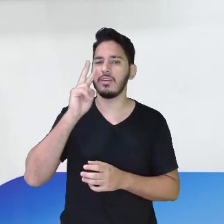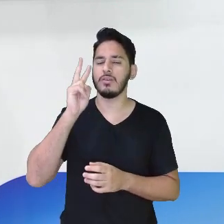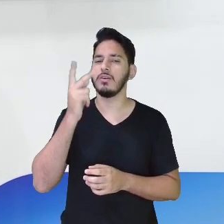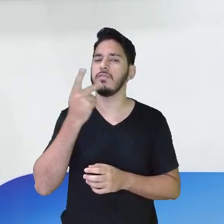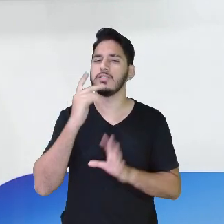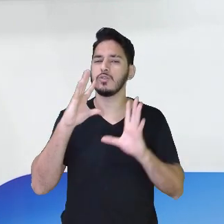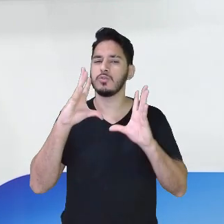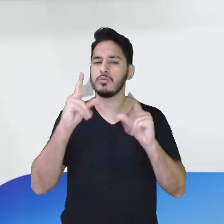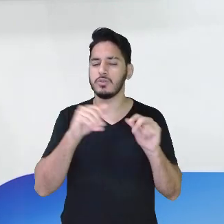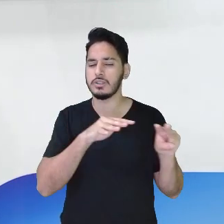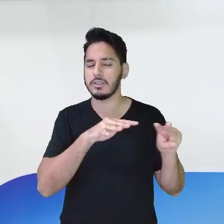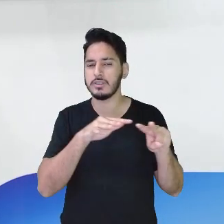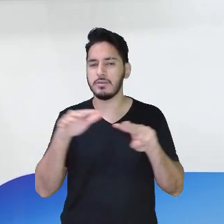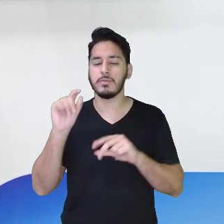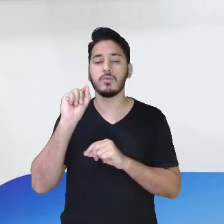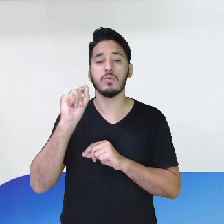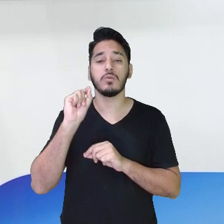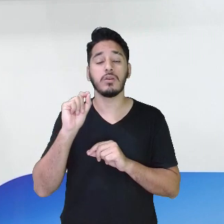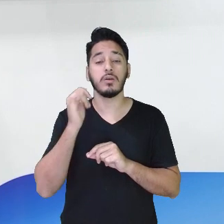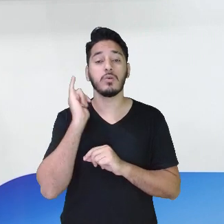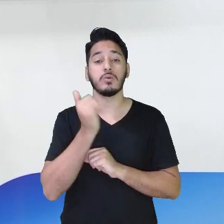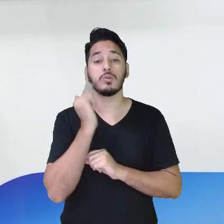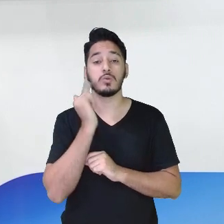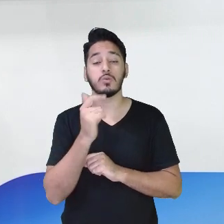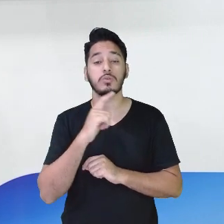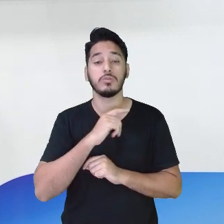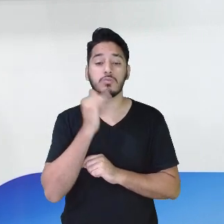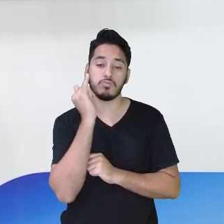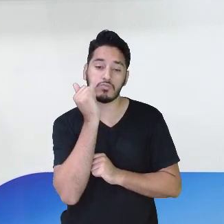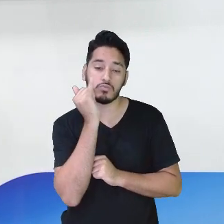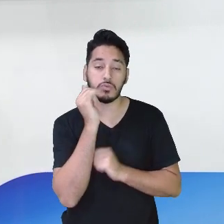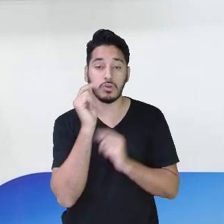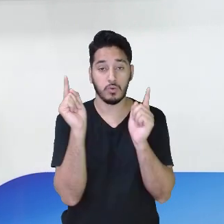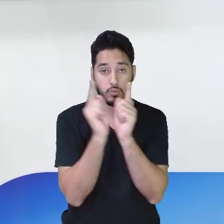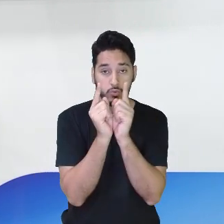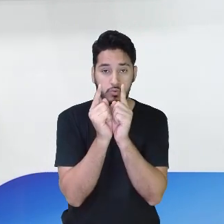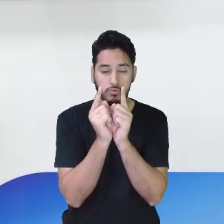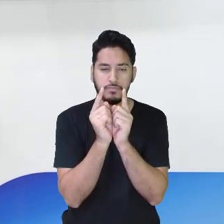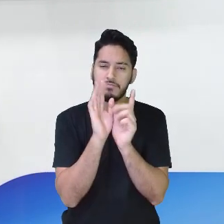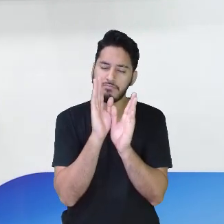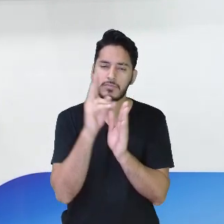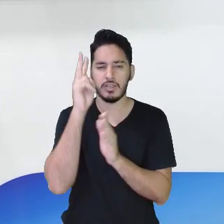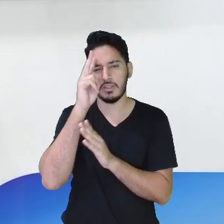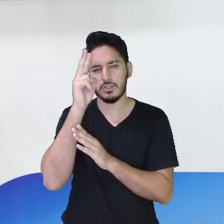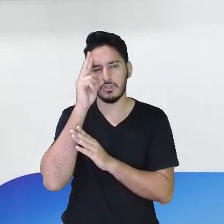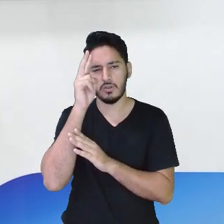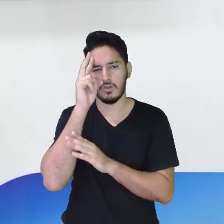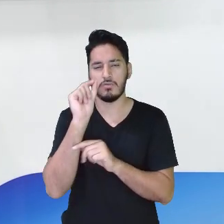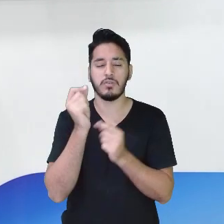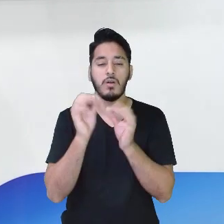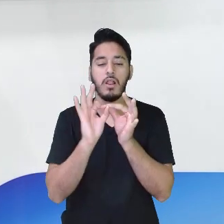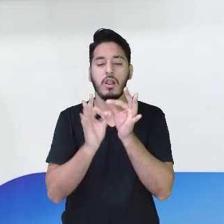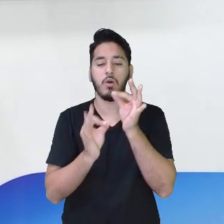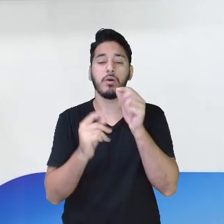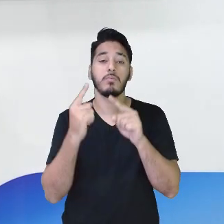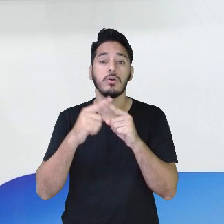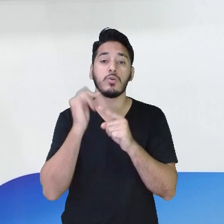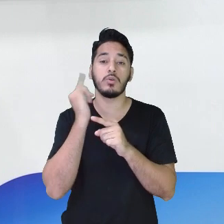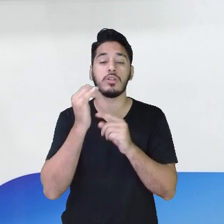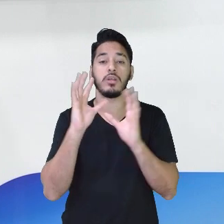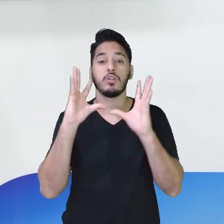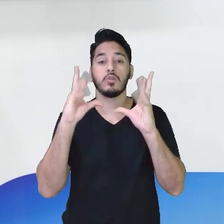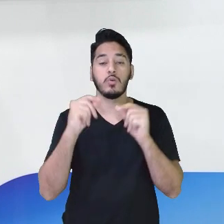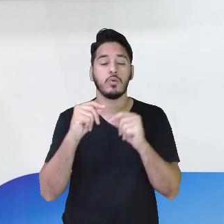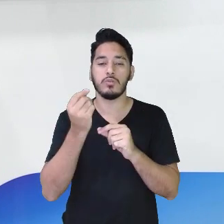durante toda essa semana que os contos são narrativas curtas. Apesar dessa história, ela ficou longa porque eu contei toda, né? Eu